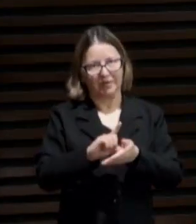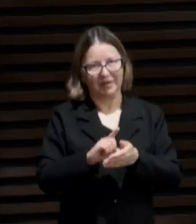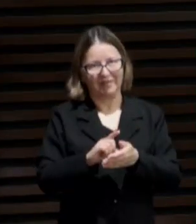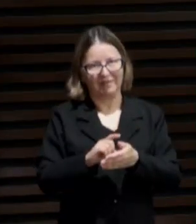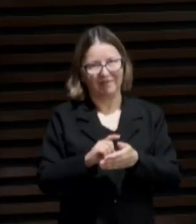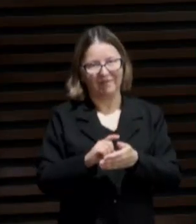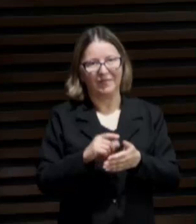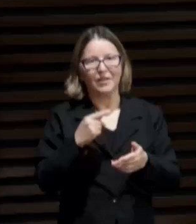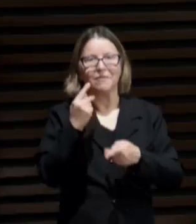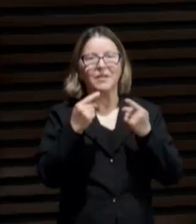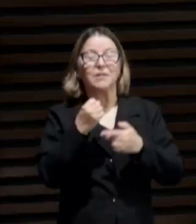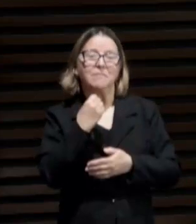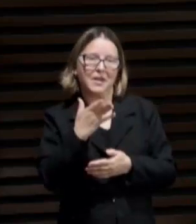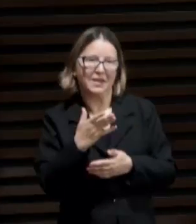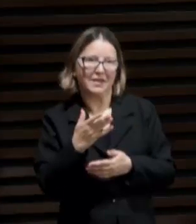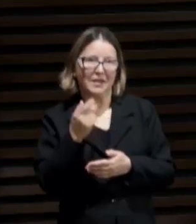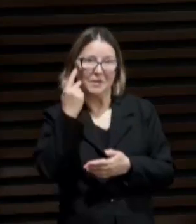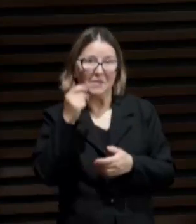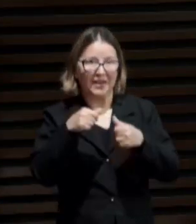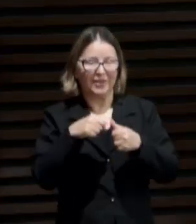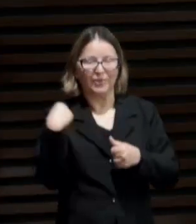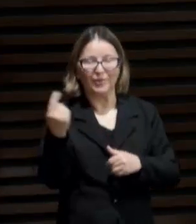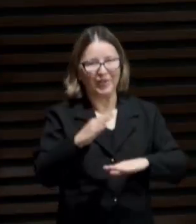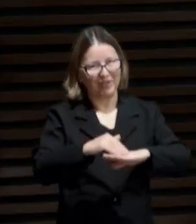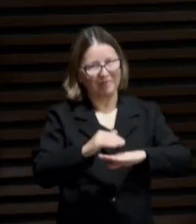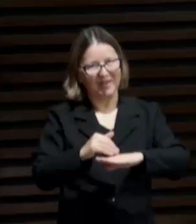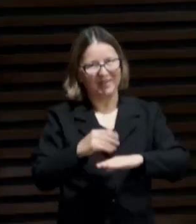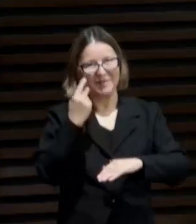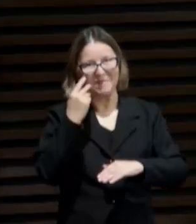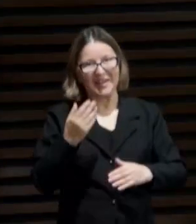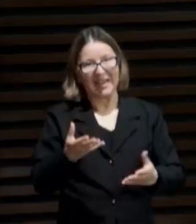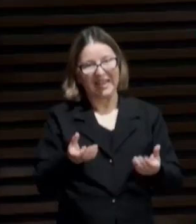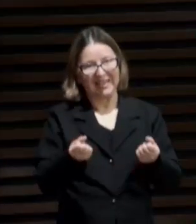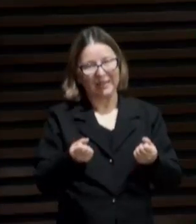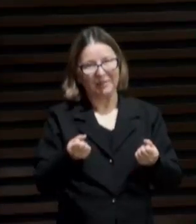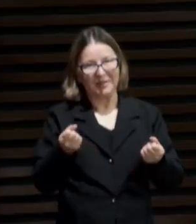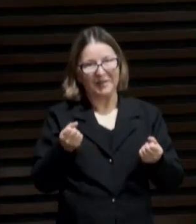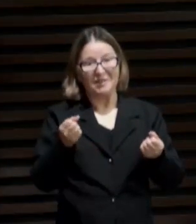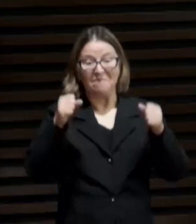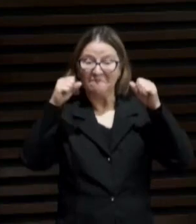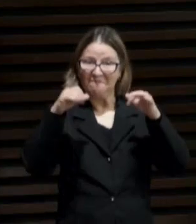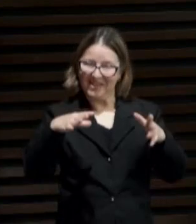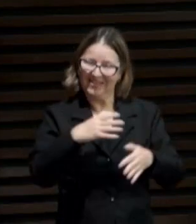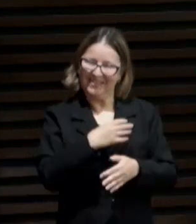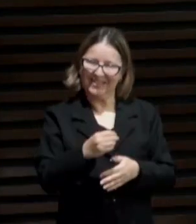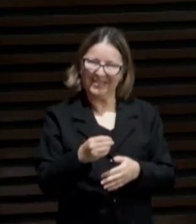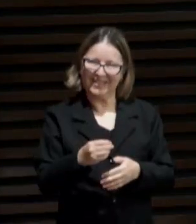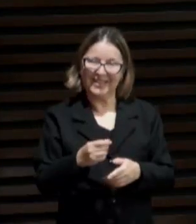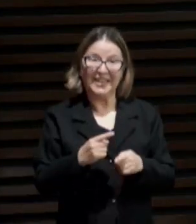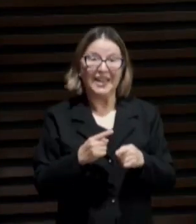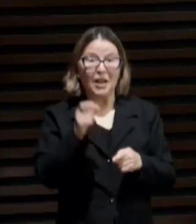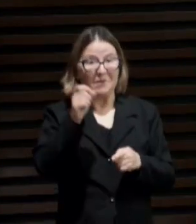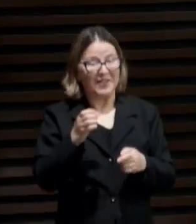bendizendo, pois para isto fostes chamados, a fim de receberdes bênção por herança. Pois quem quiser amar a vida e